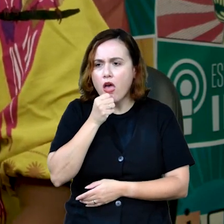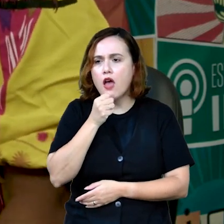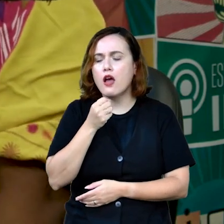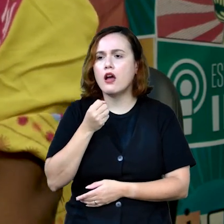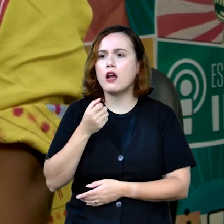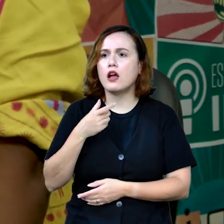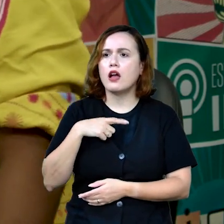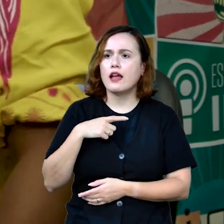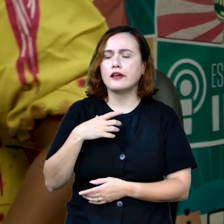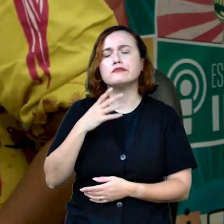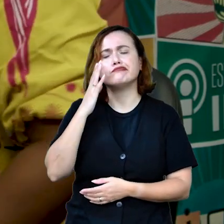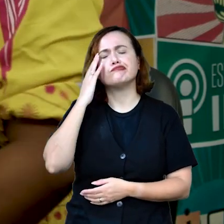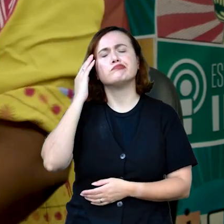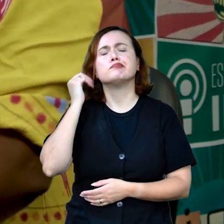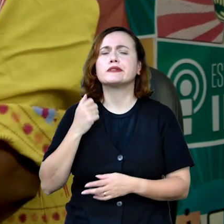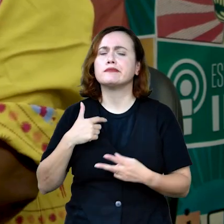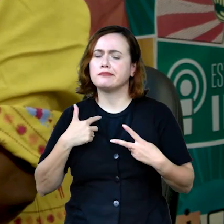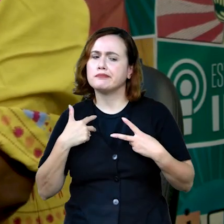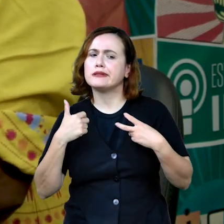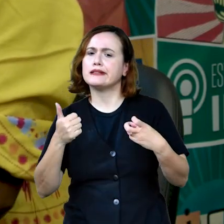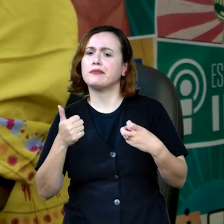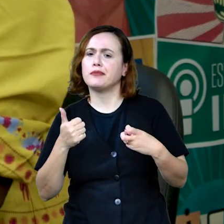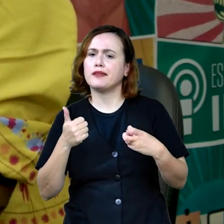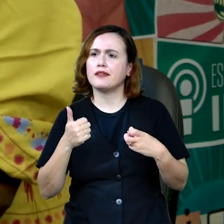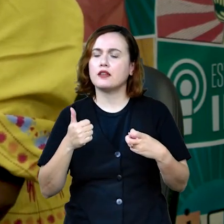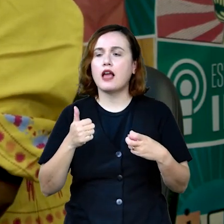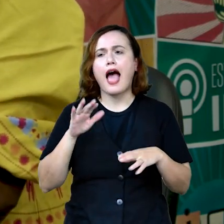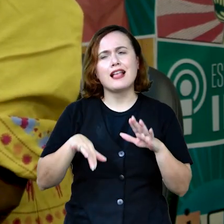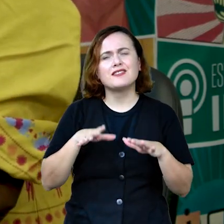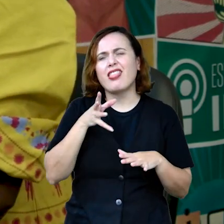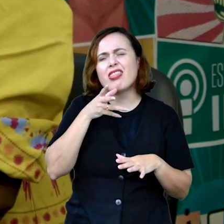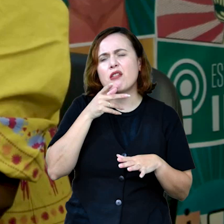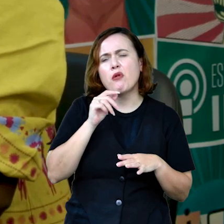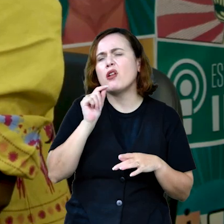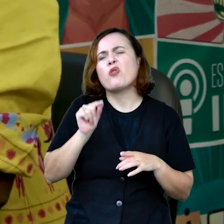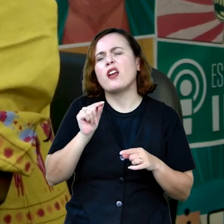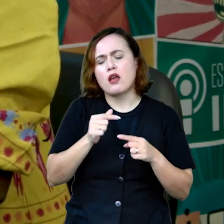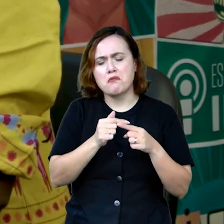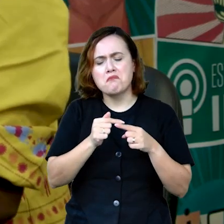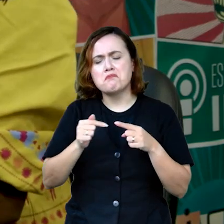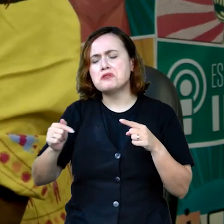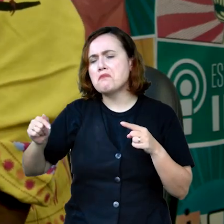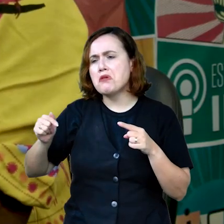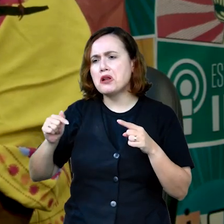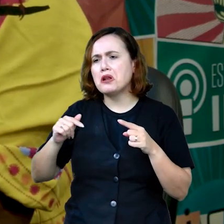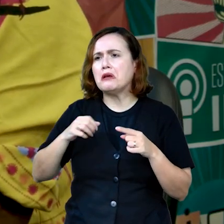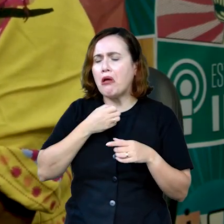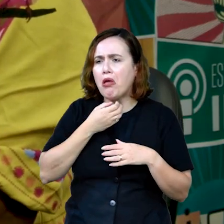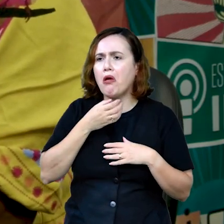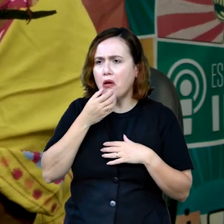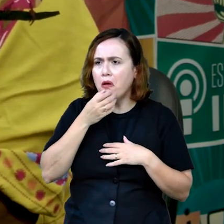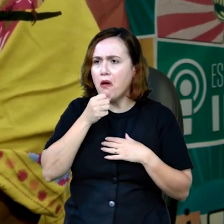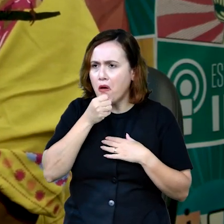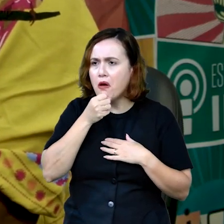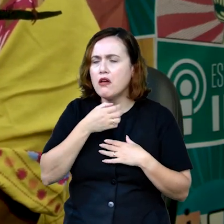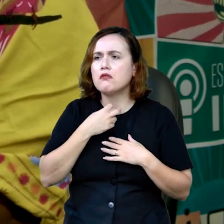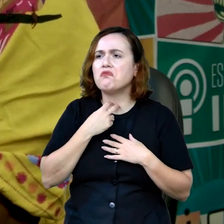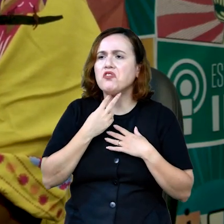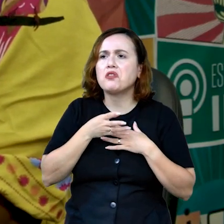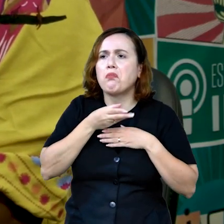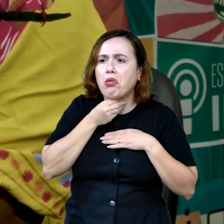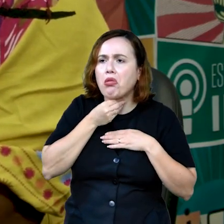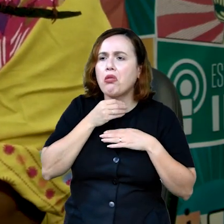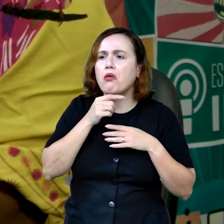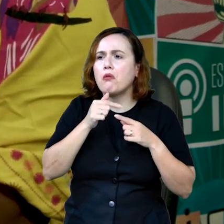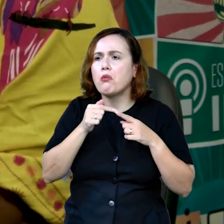alergia. E aí eu sei que é 100% emocional, então, mas assim, em geral passa em uma semana. Só que daquela vez ficou 3